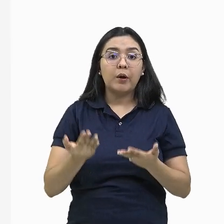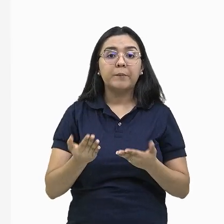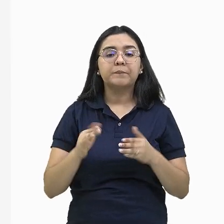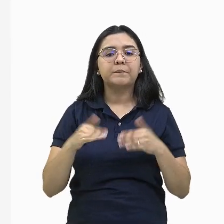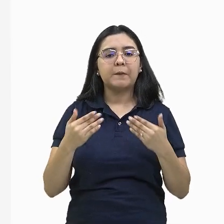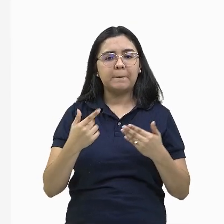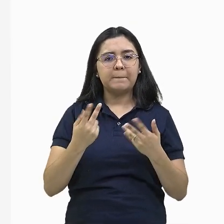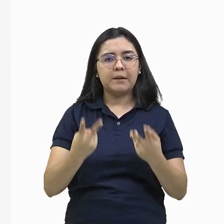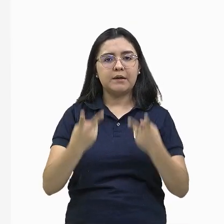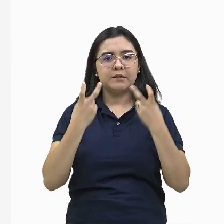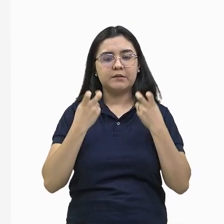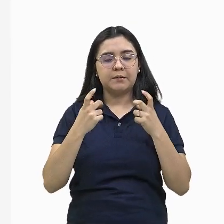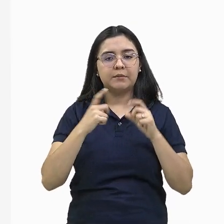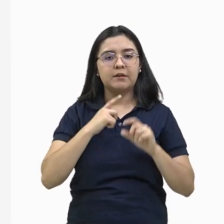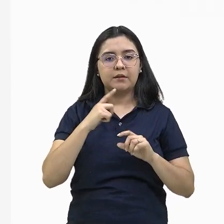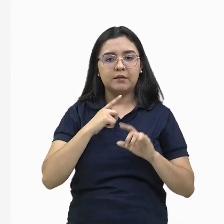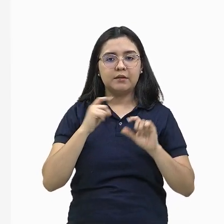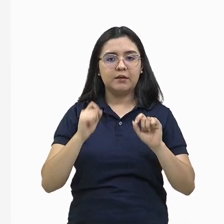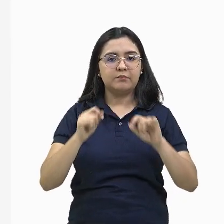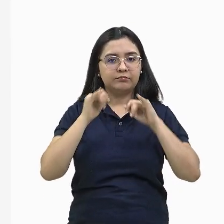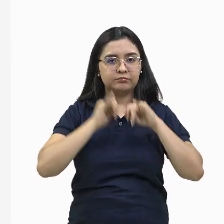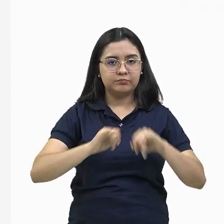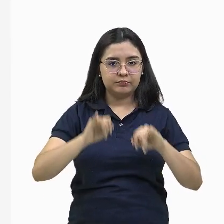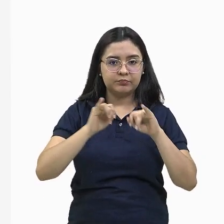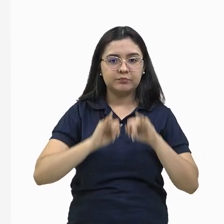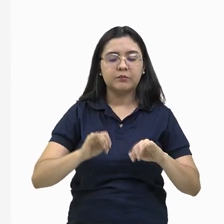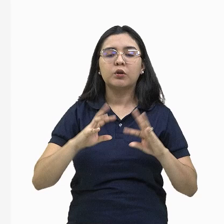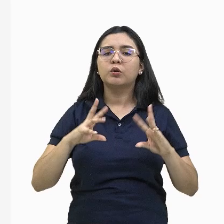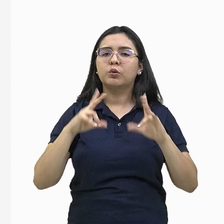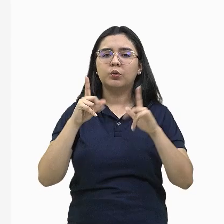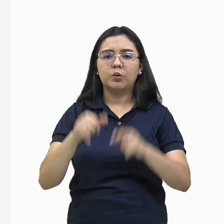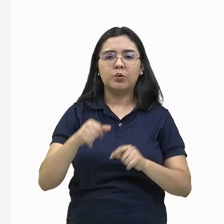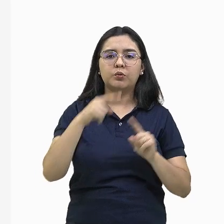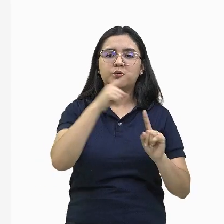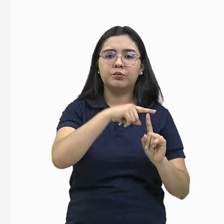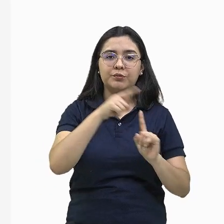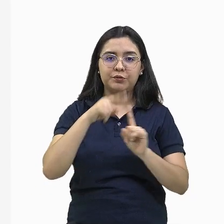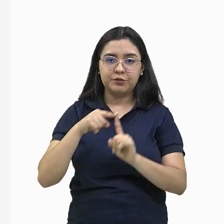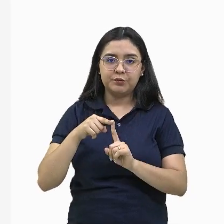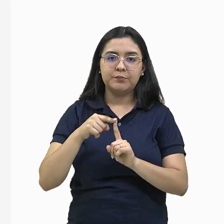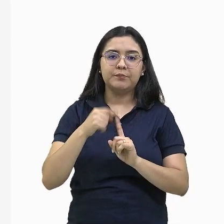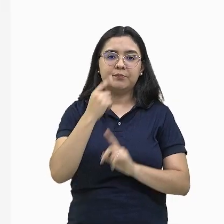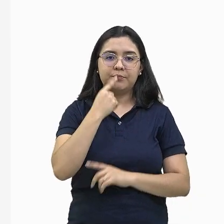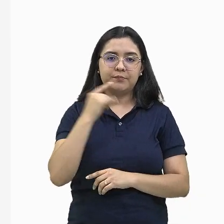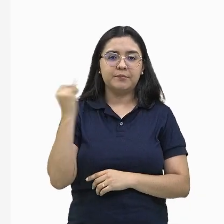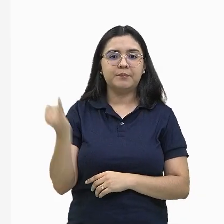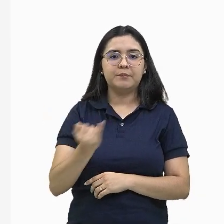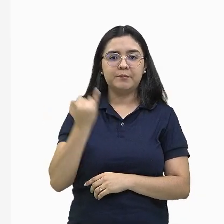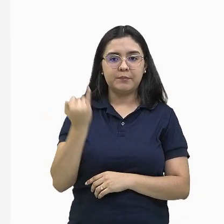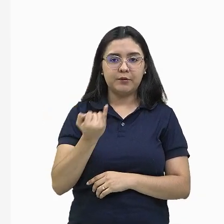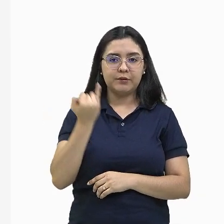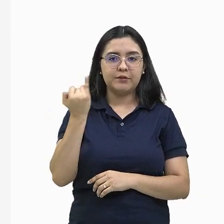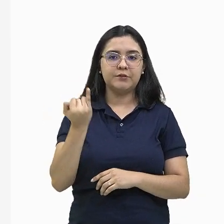uma mensagem transmitida aqui de que todos os tipos sanguíneos são importantes, os